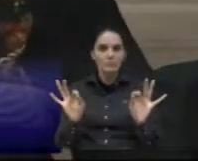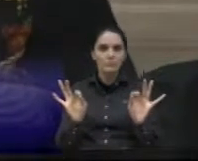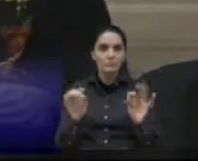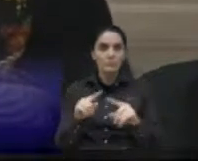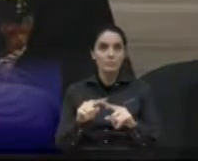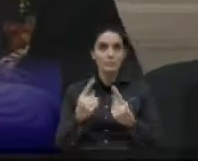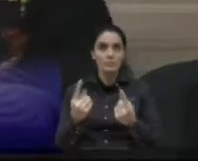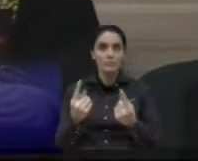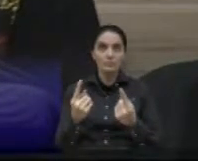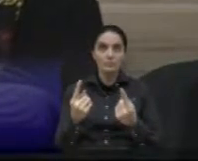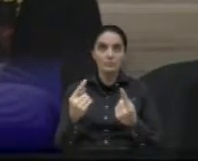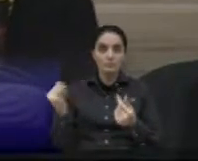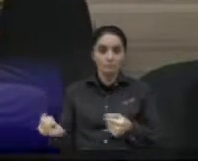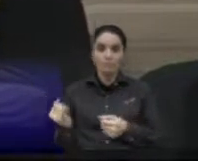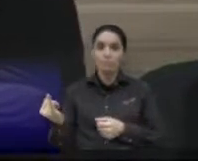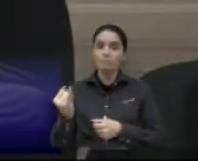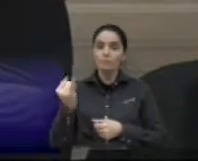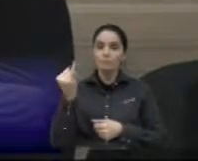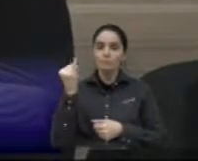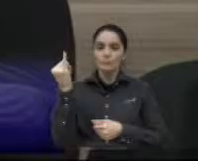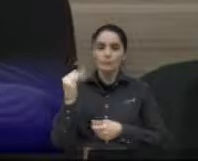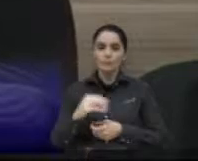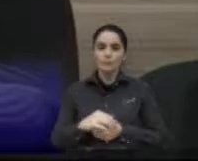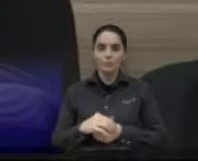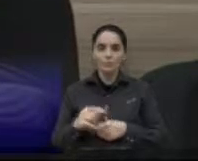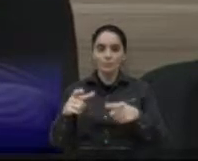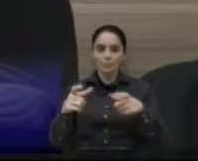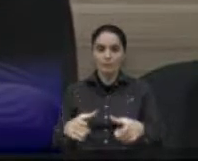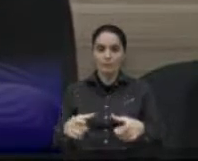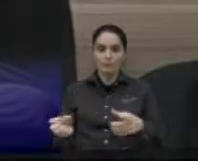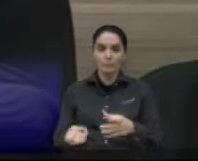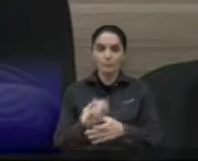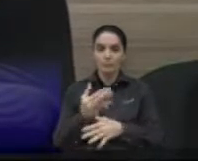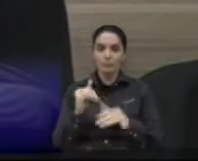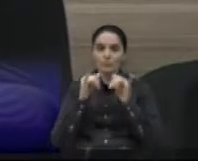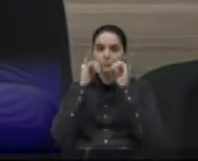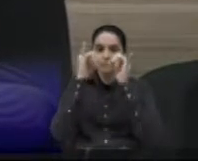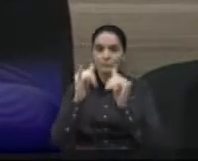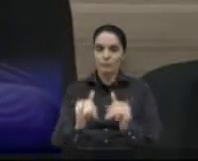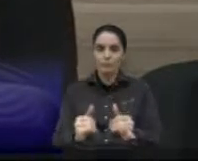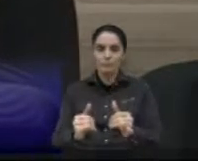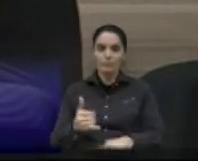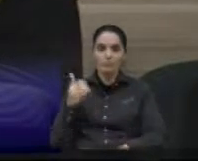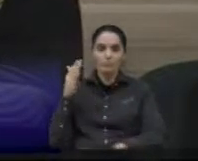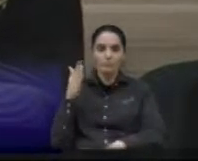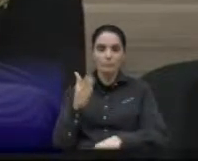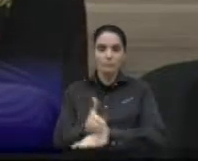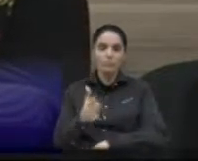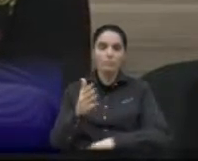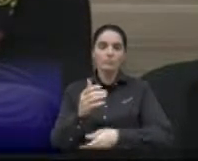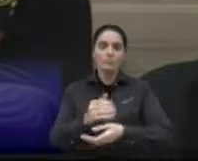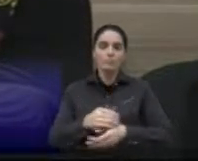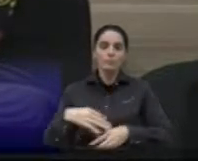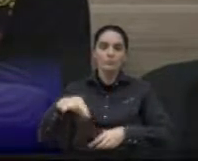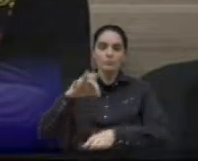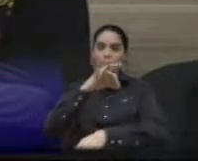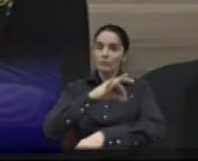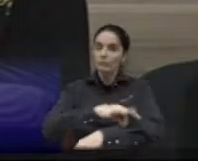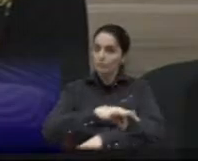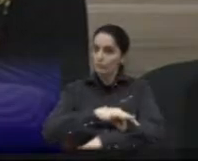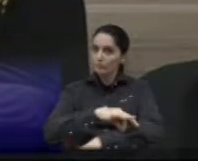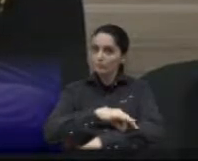muita importância, onde institui uma campanha no combate ao mosquito. Além